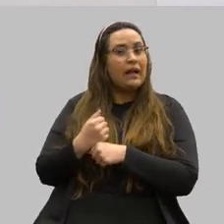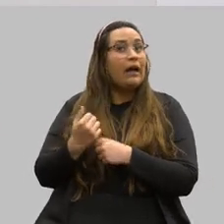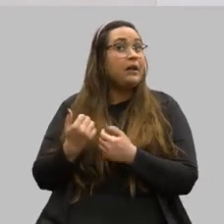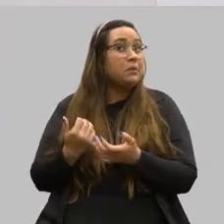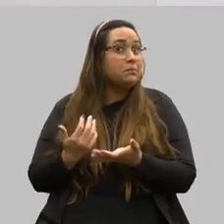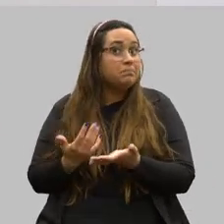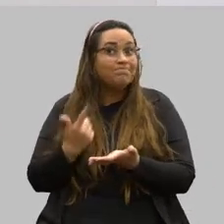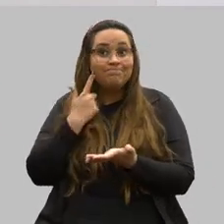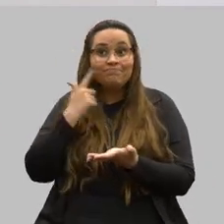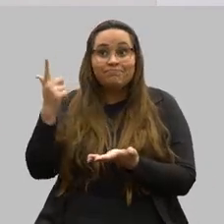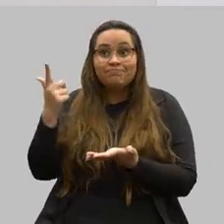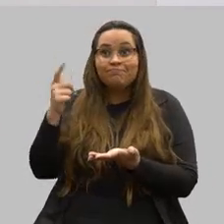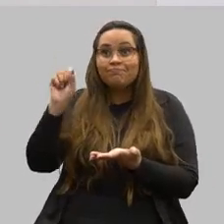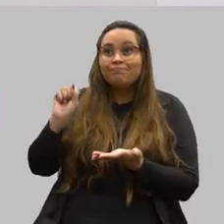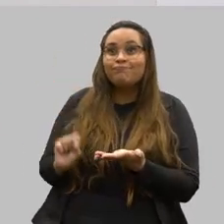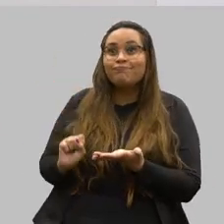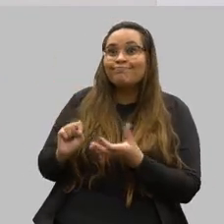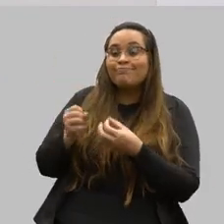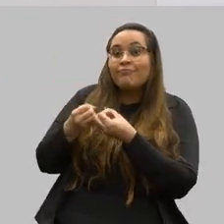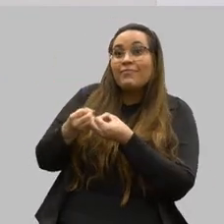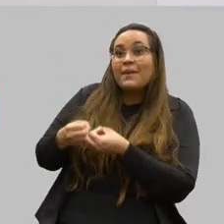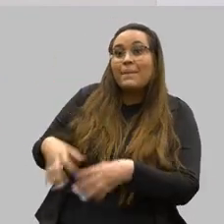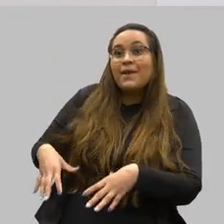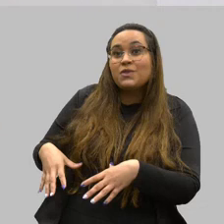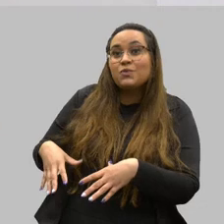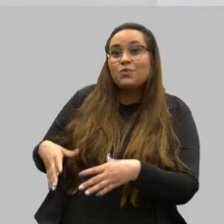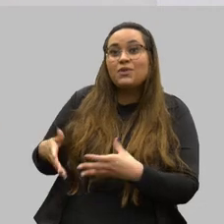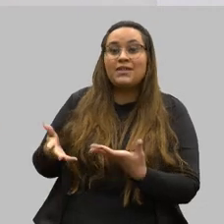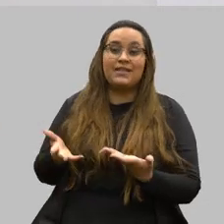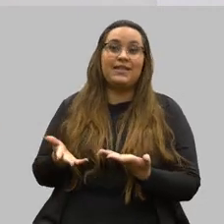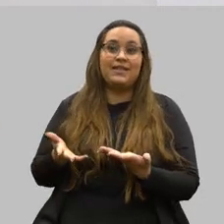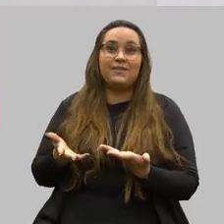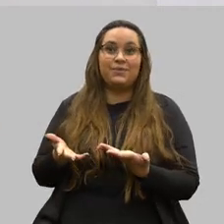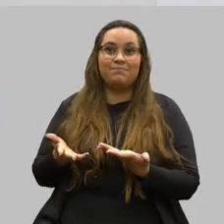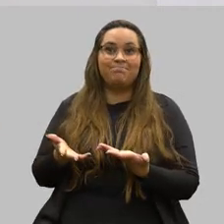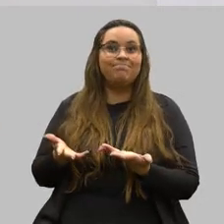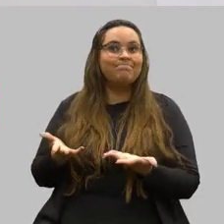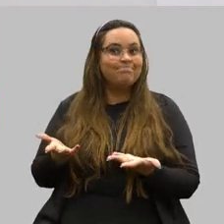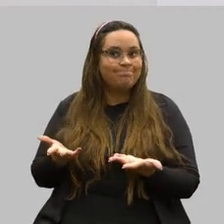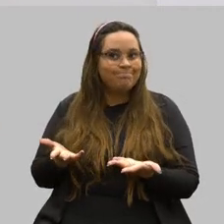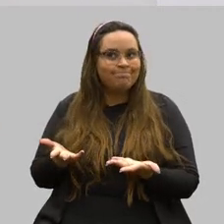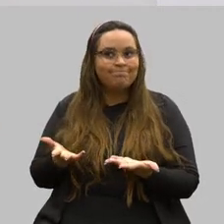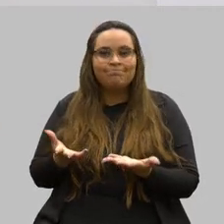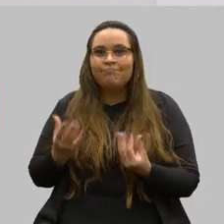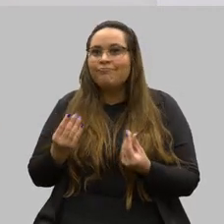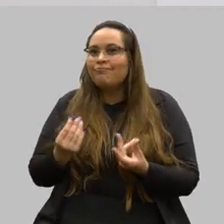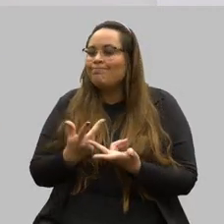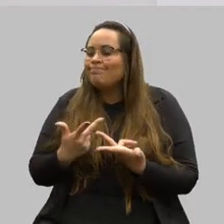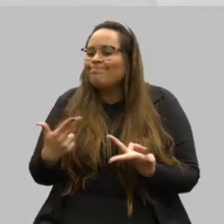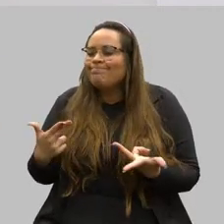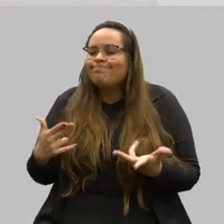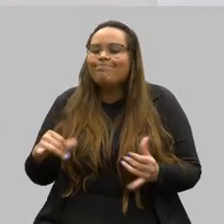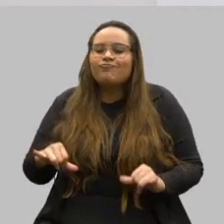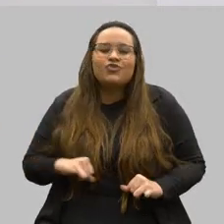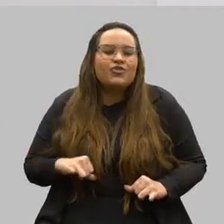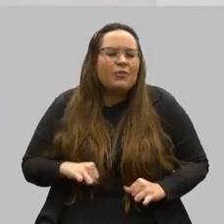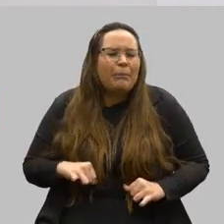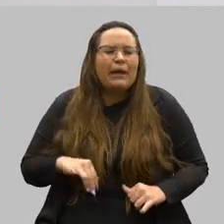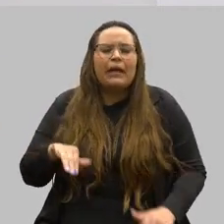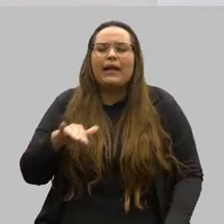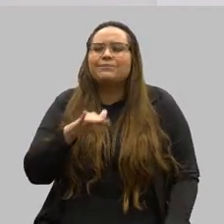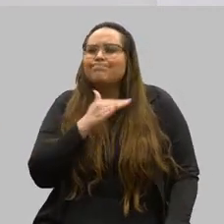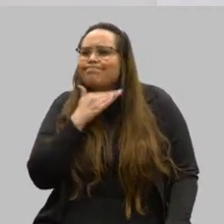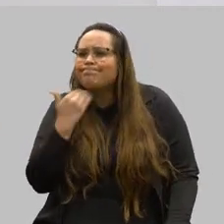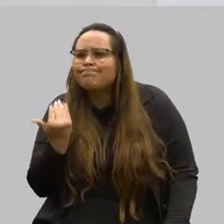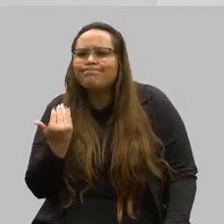e do Rio Grande do Sul eh o que tá custando né de de tanta tanta dor de morte de